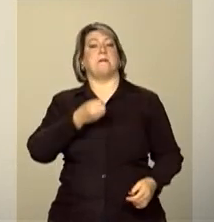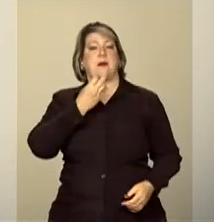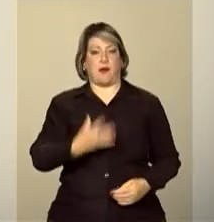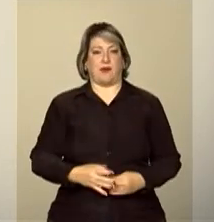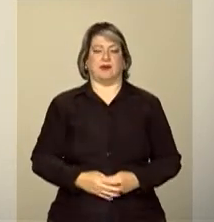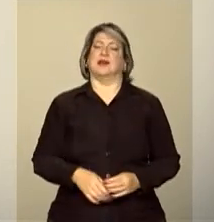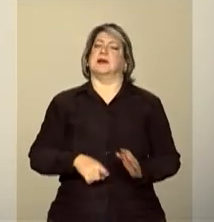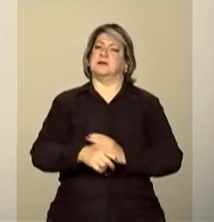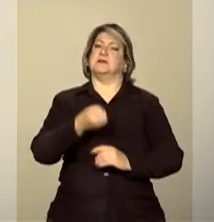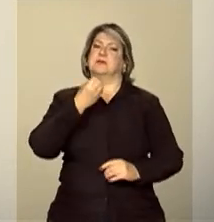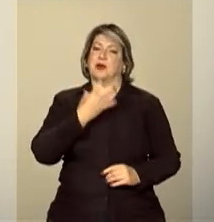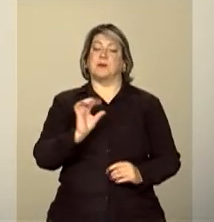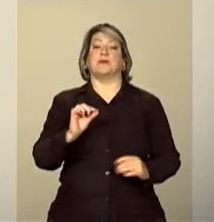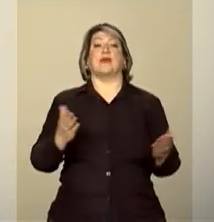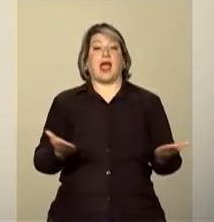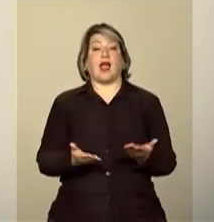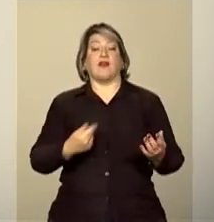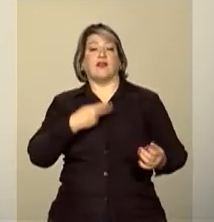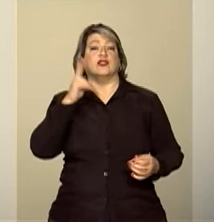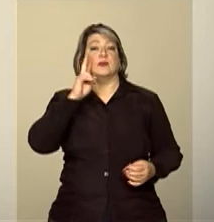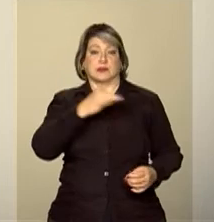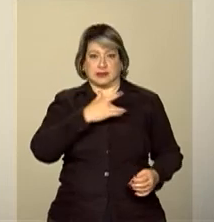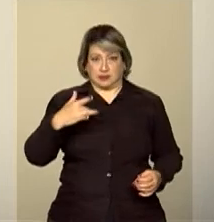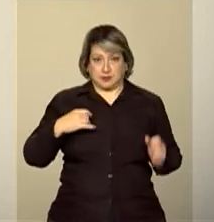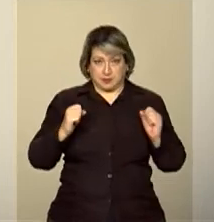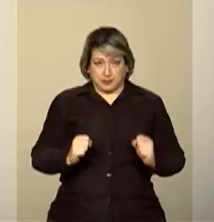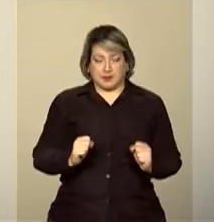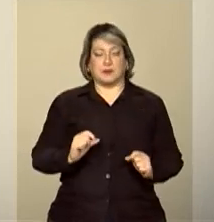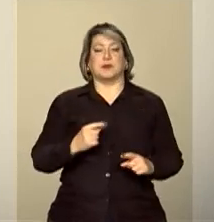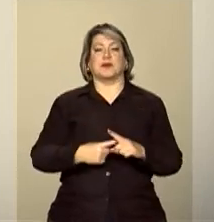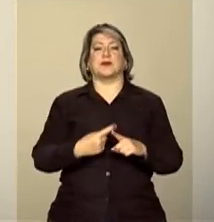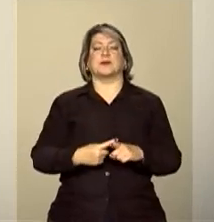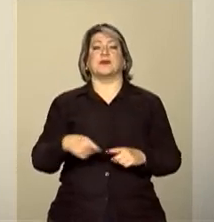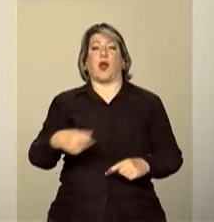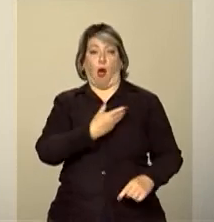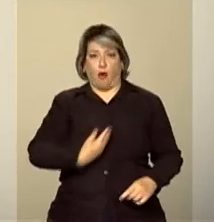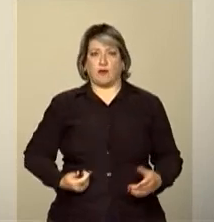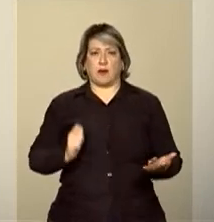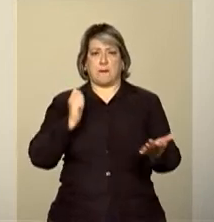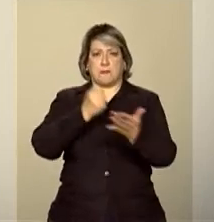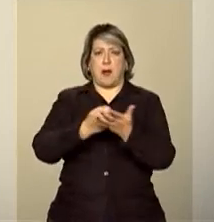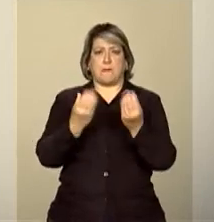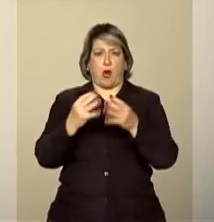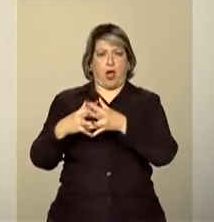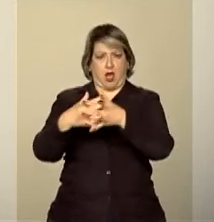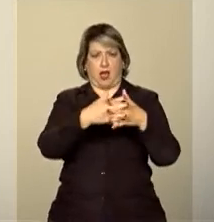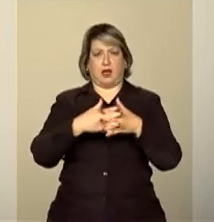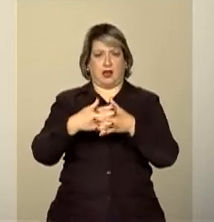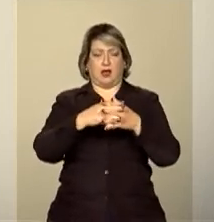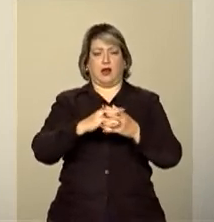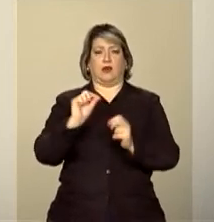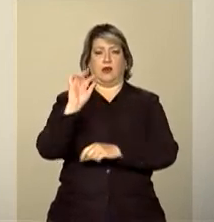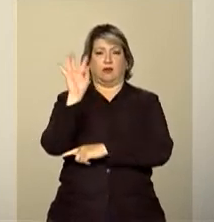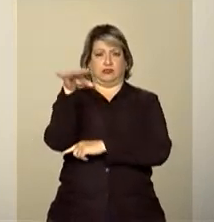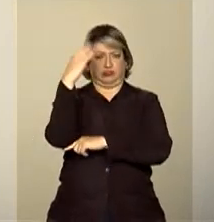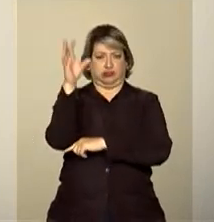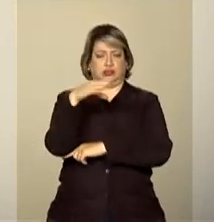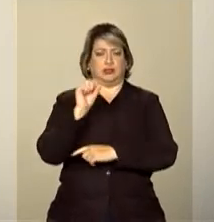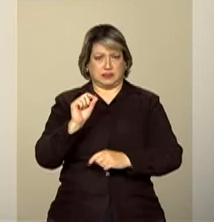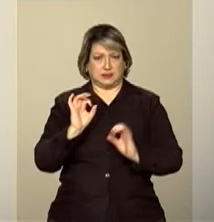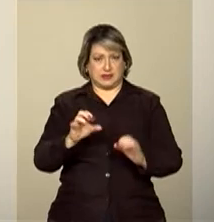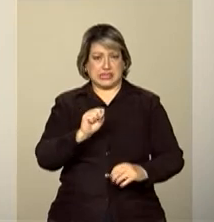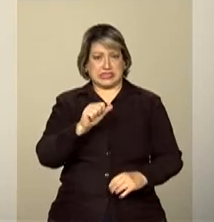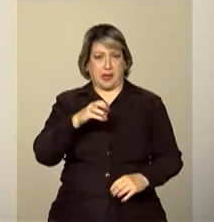ela muito bom presidenta podemos falar agora de saúde a senhora disse que o governo também comprou muitas ambulâncias para expandir o SAMU